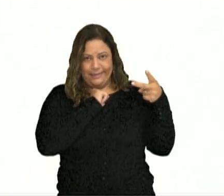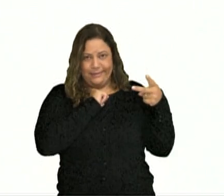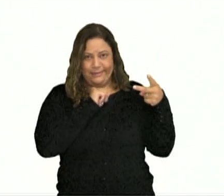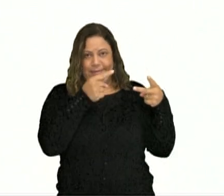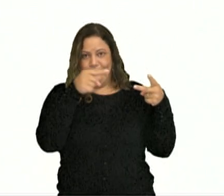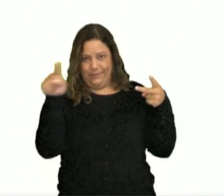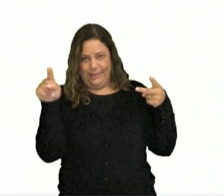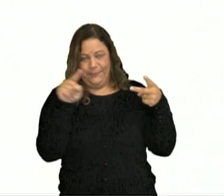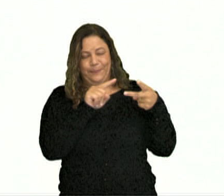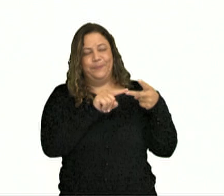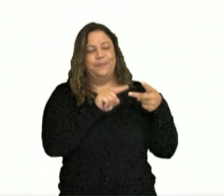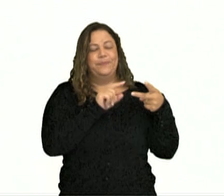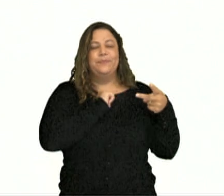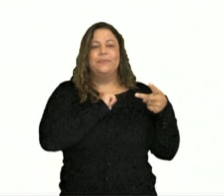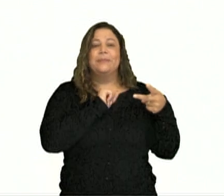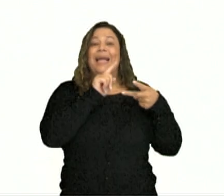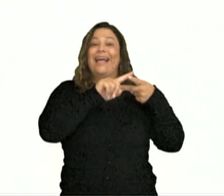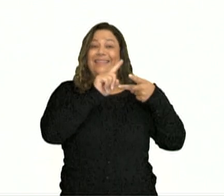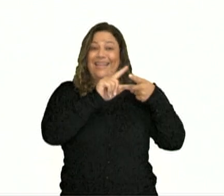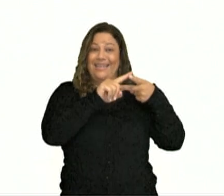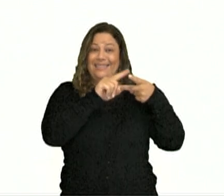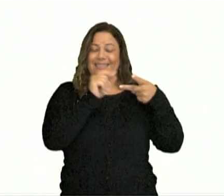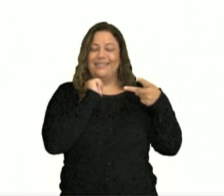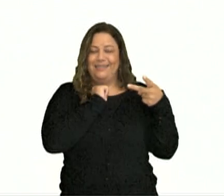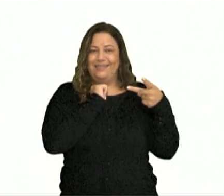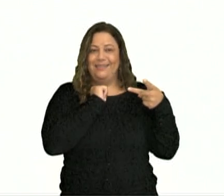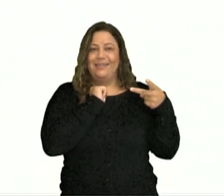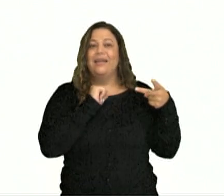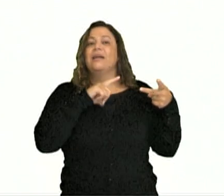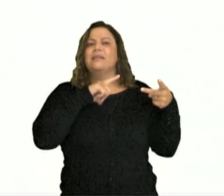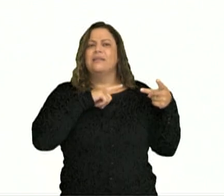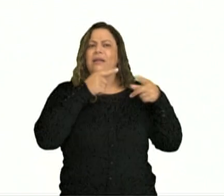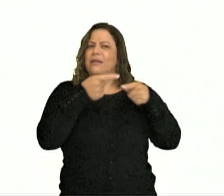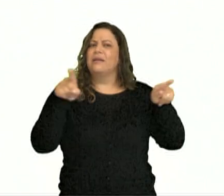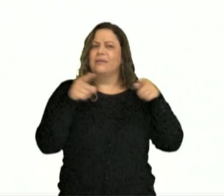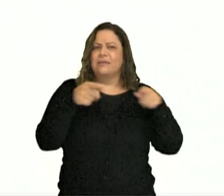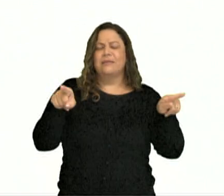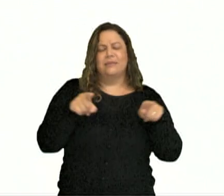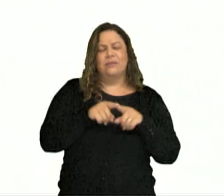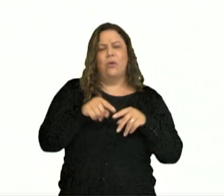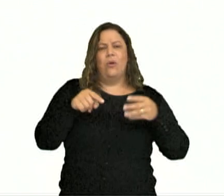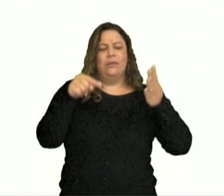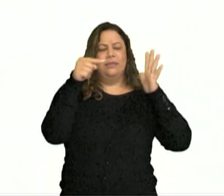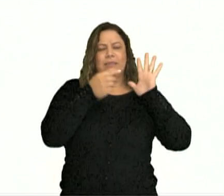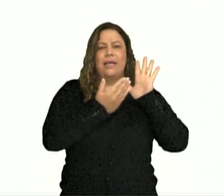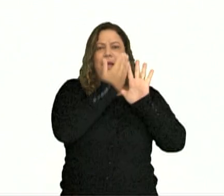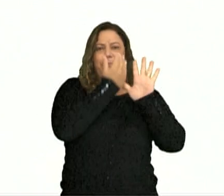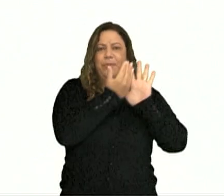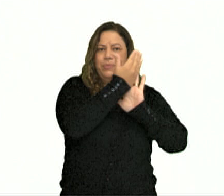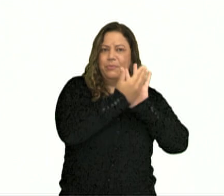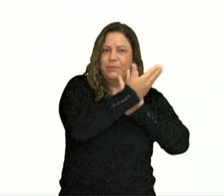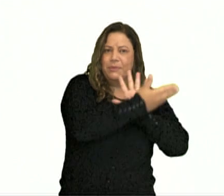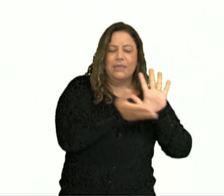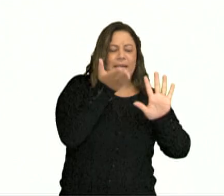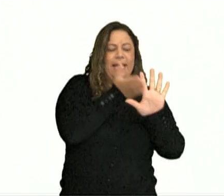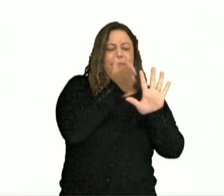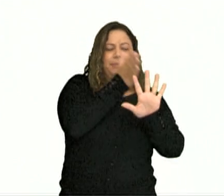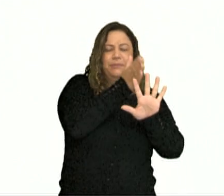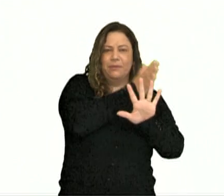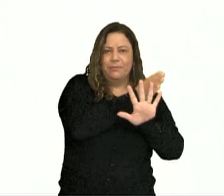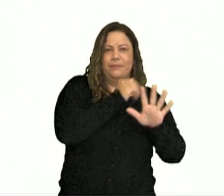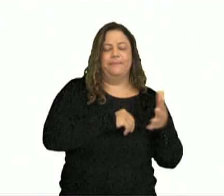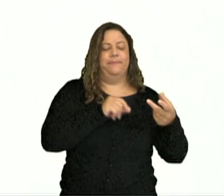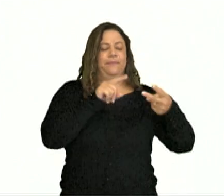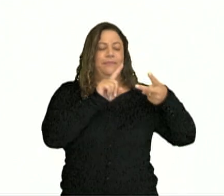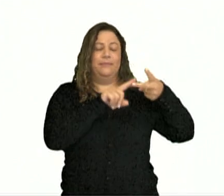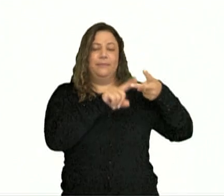não convencional. Na convencional, a gente tem as notas musicais, as linhas, né? A não convencional,